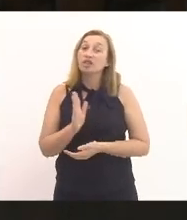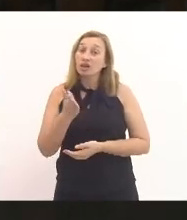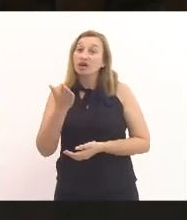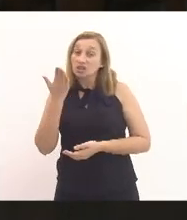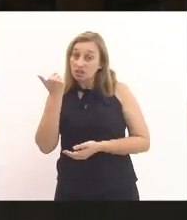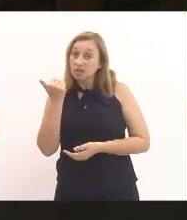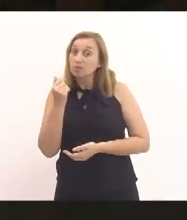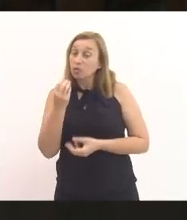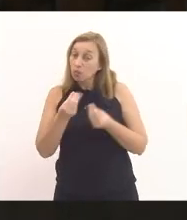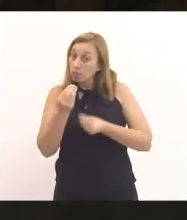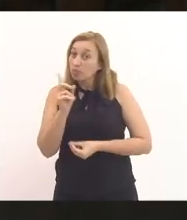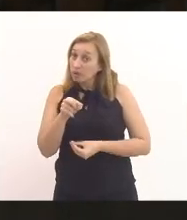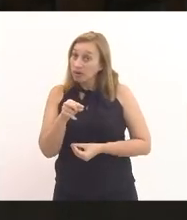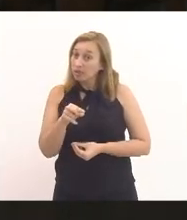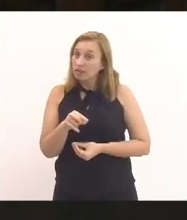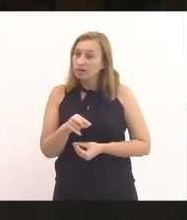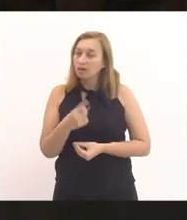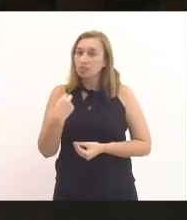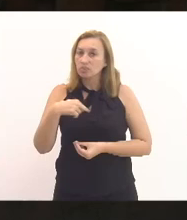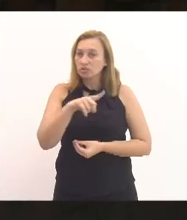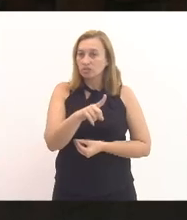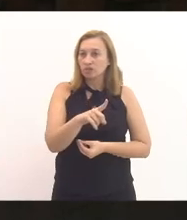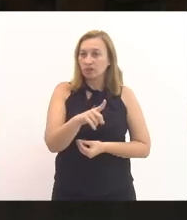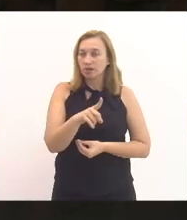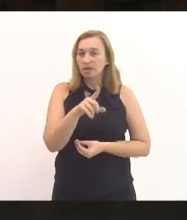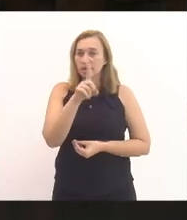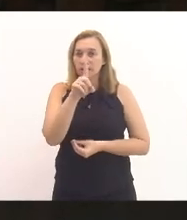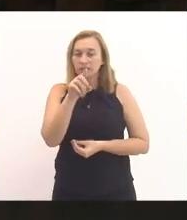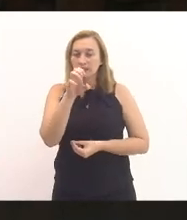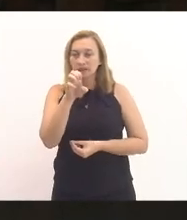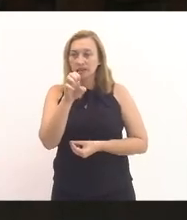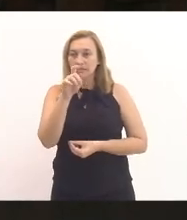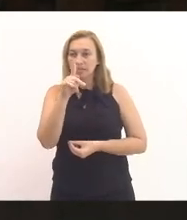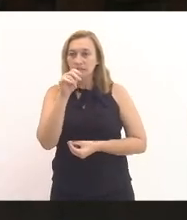isso sabe né e quando foi depor